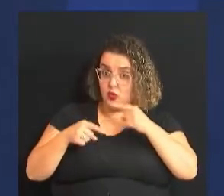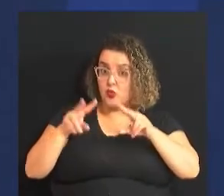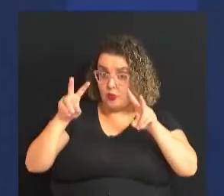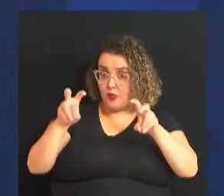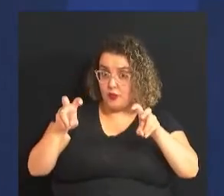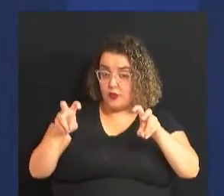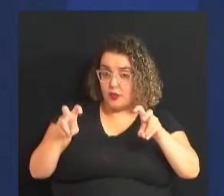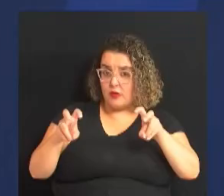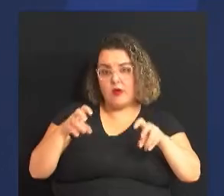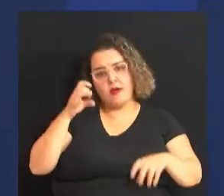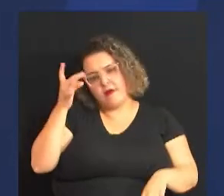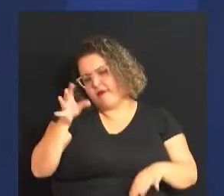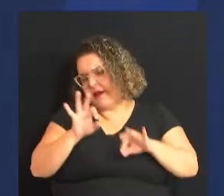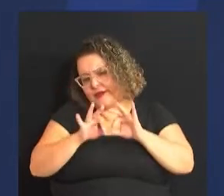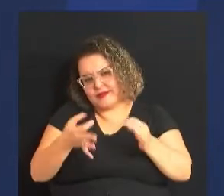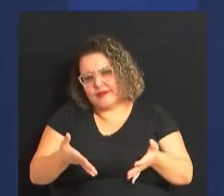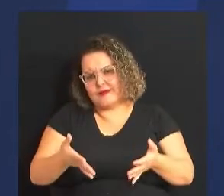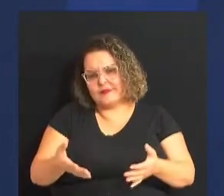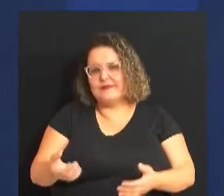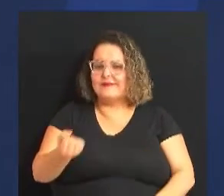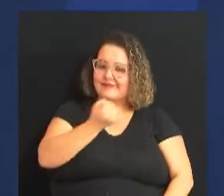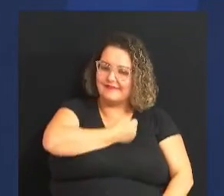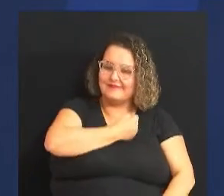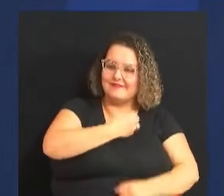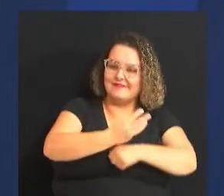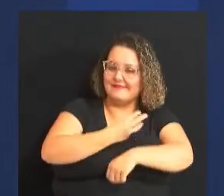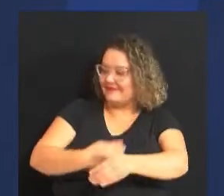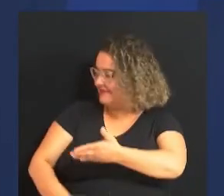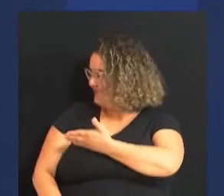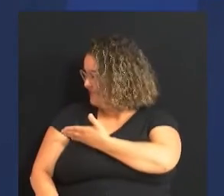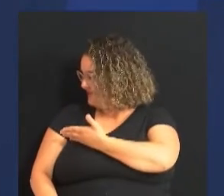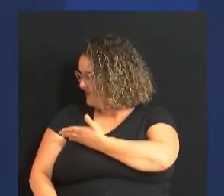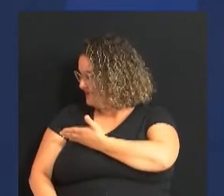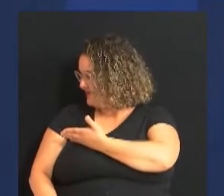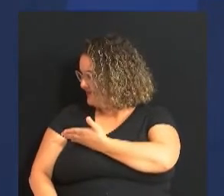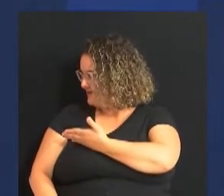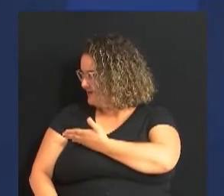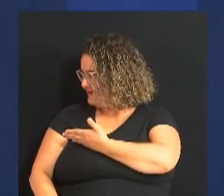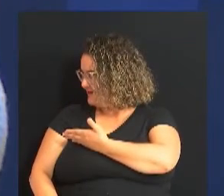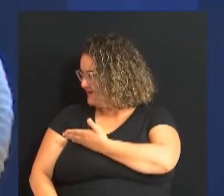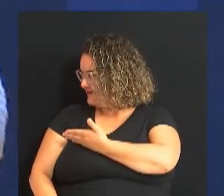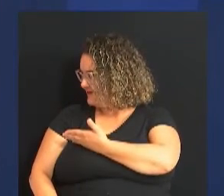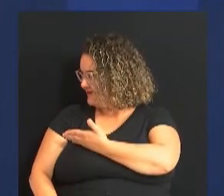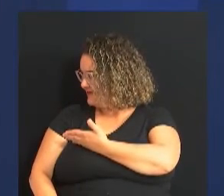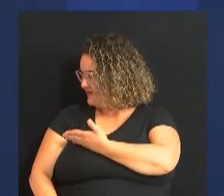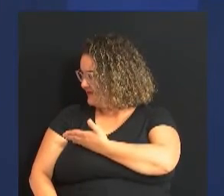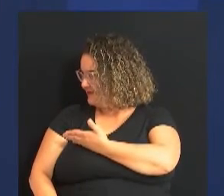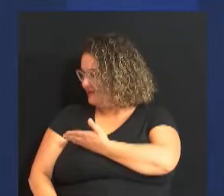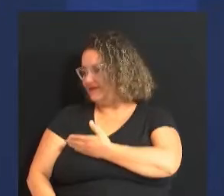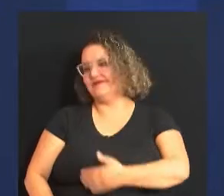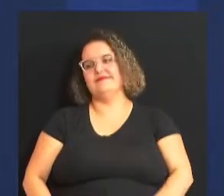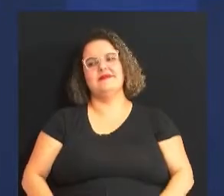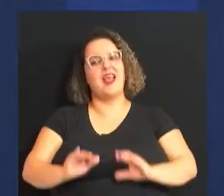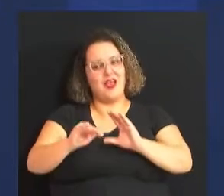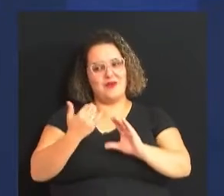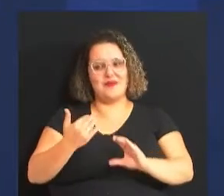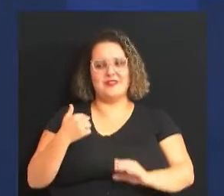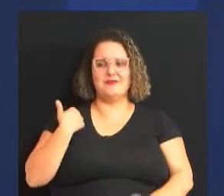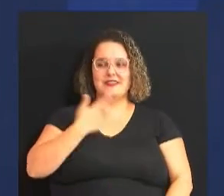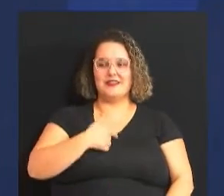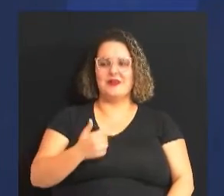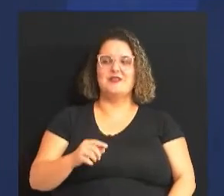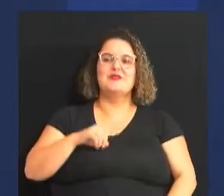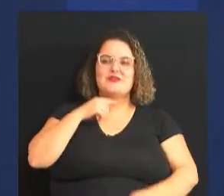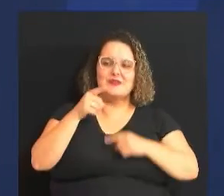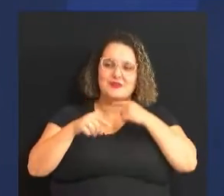É muito simples. Anota o nosso WhatsApp, esse número que está aparecendo agora no seu vídeo, e envia sua mensagem que a gente tira a sua